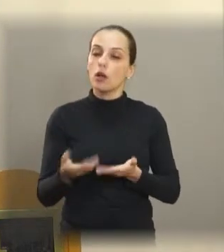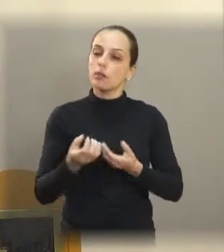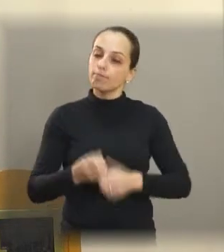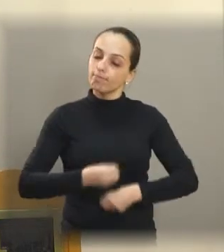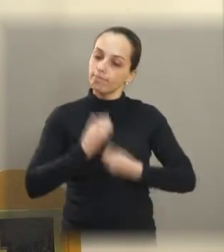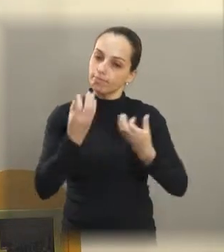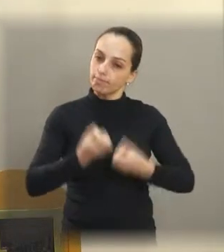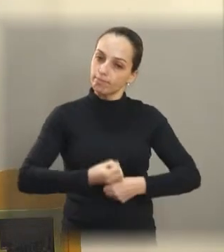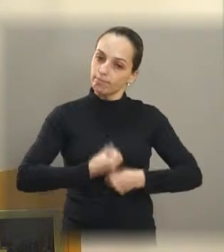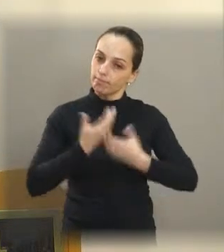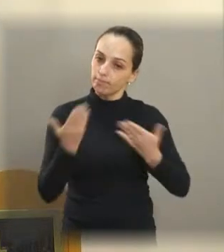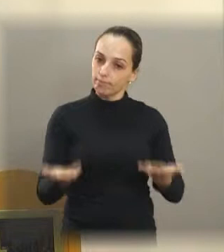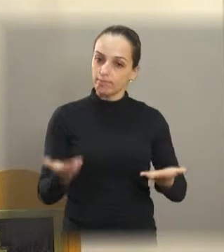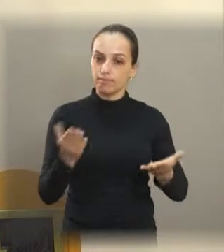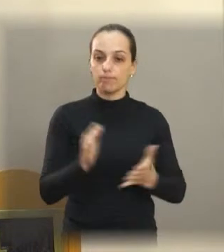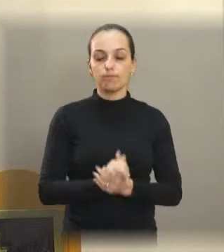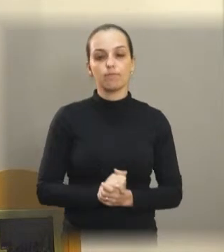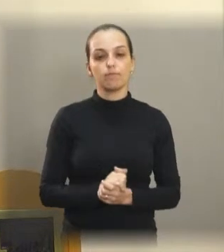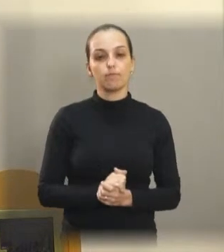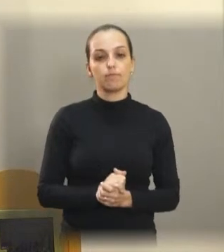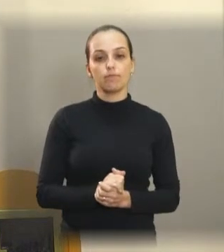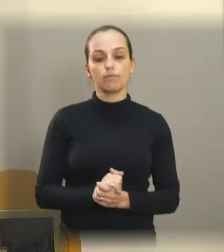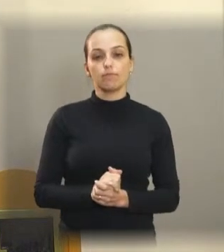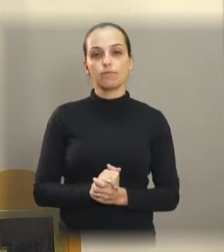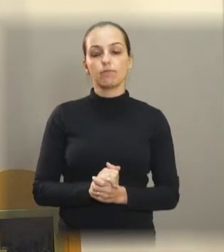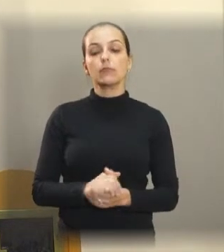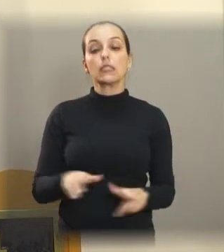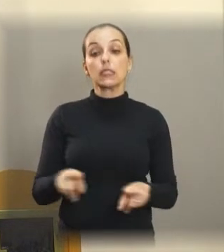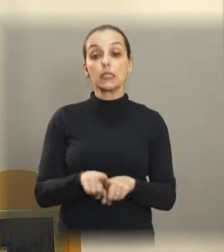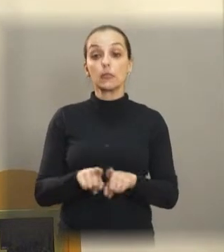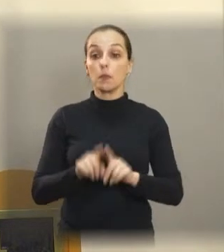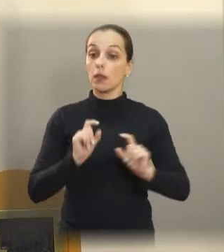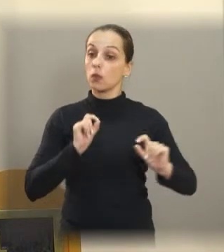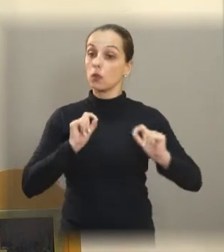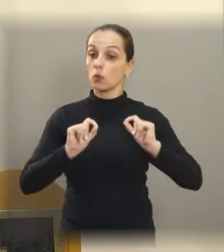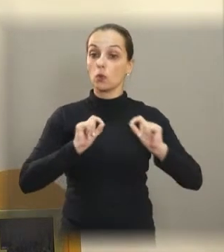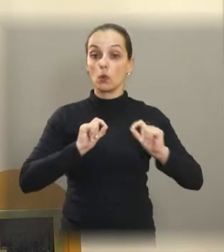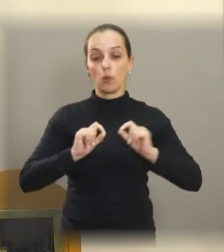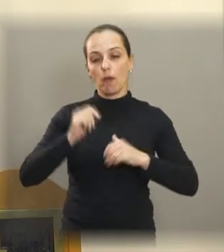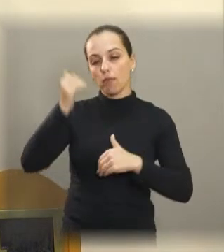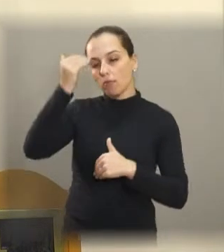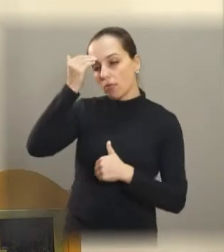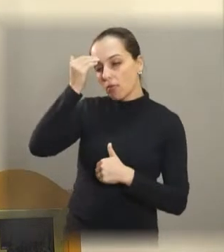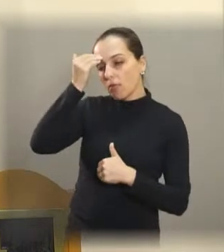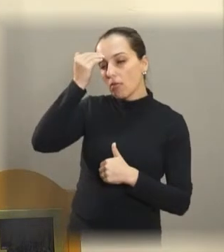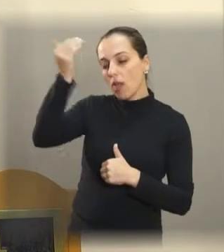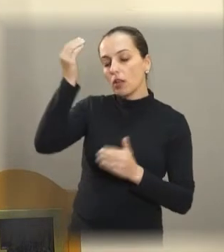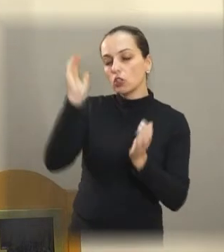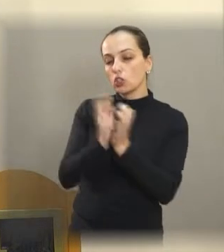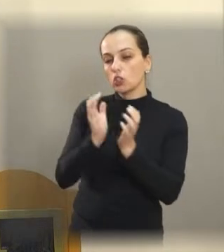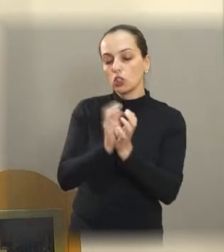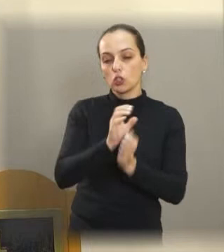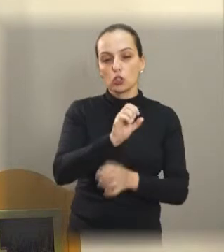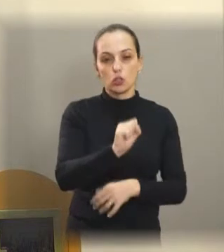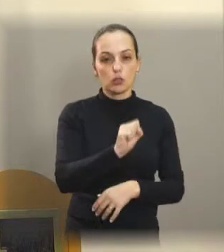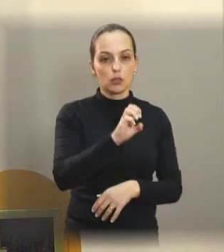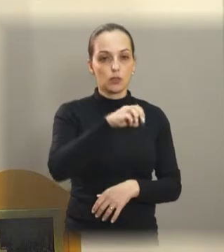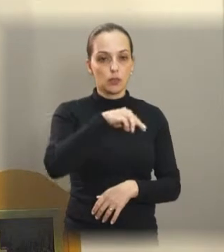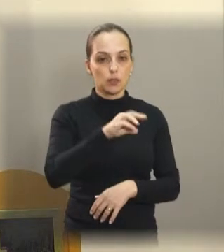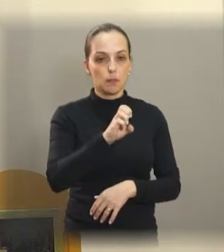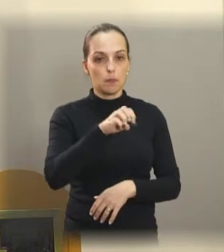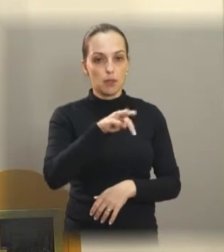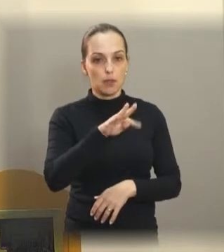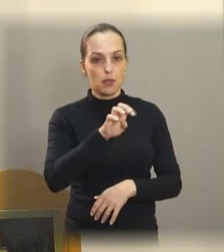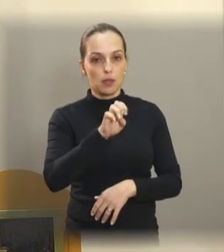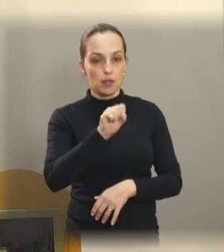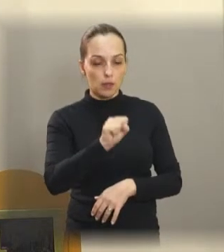com vocês. Também aproveitar essa oportunidade para agradecer em nome do Grupo Sementes Solidárias, do qual